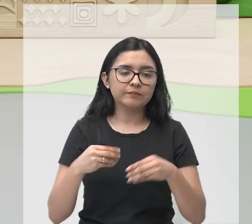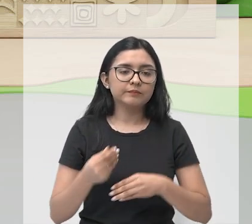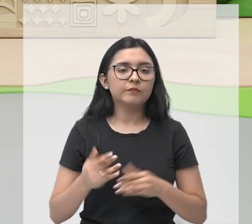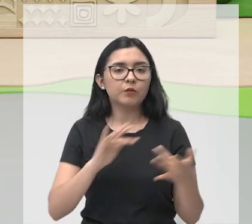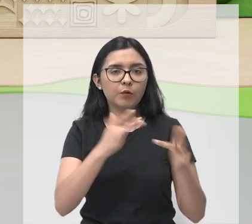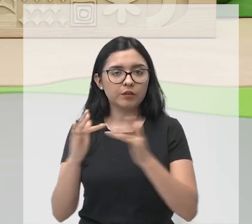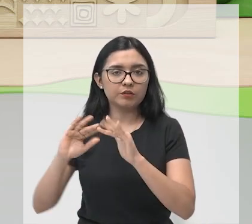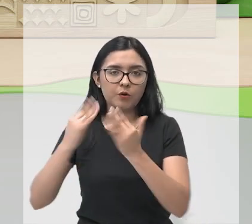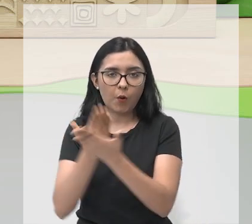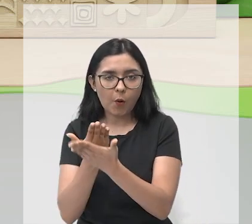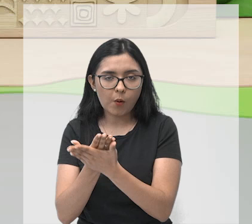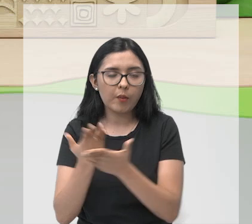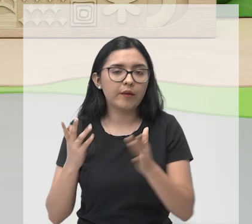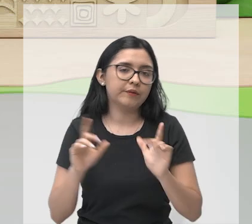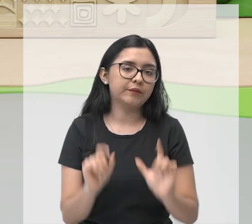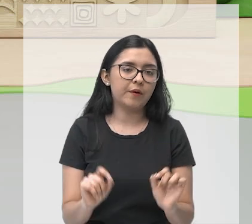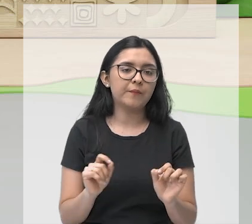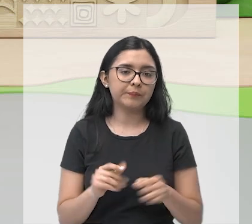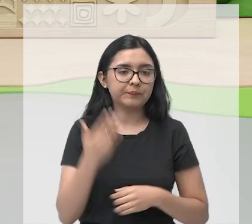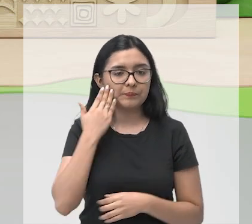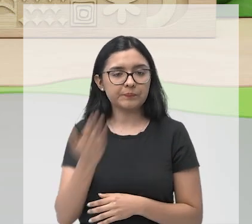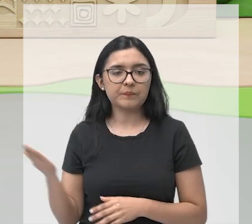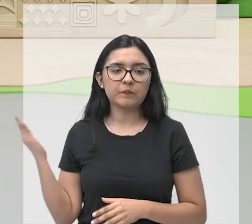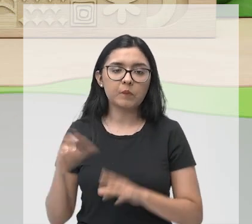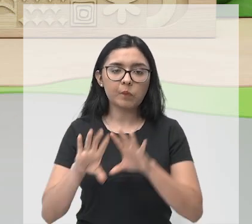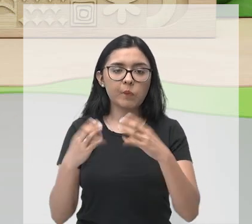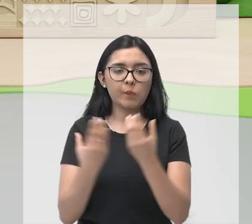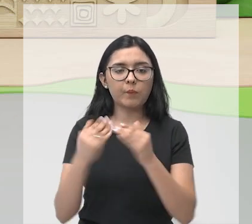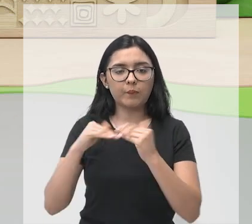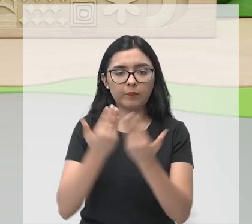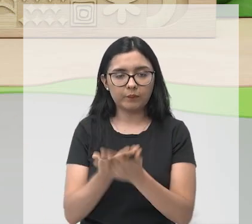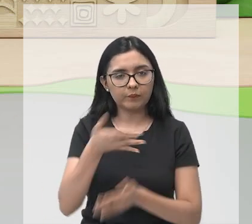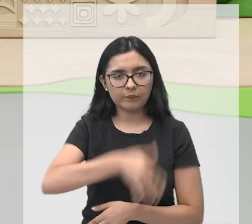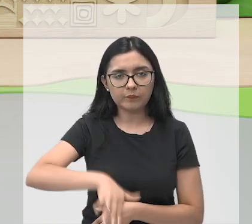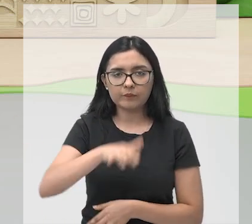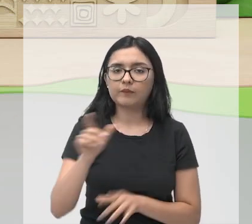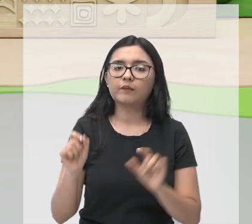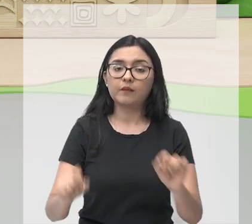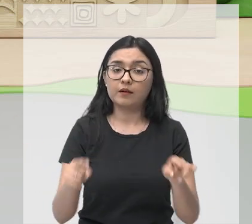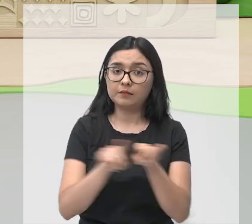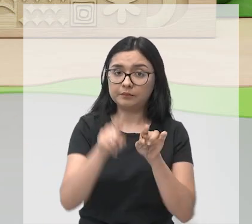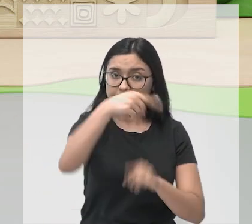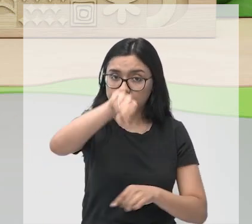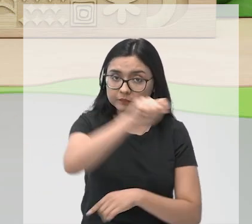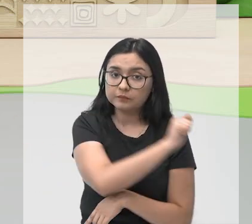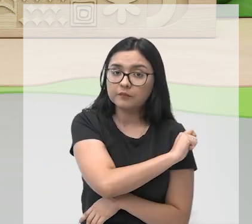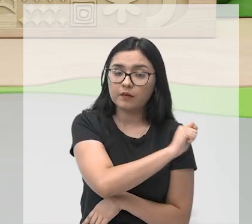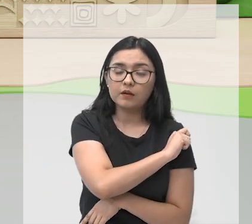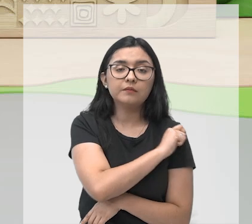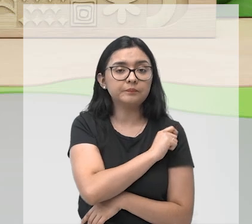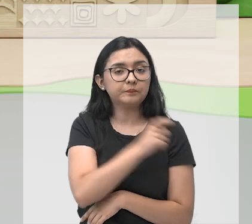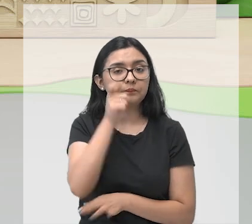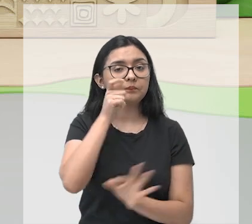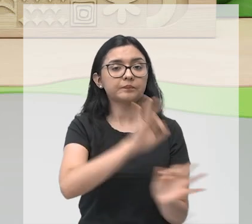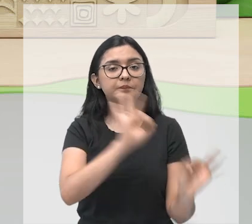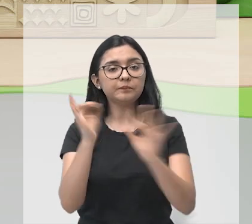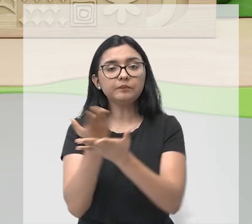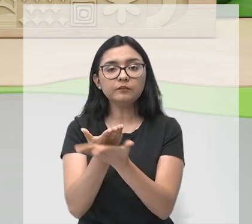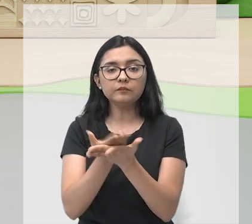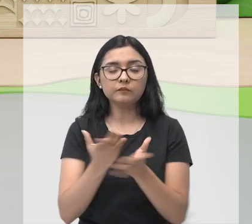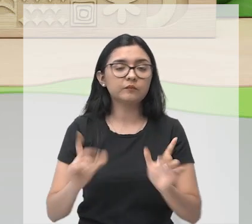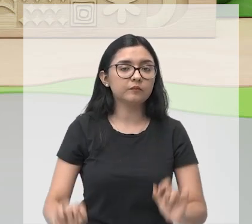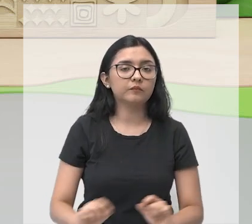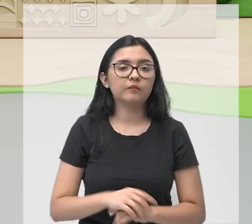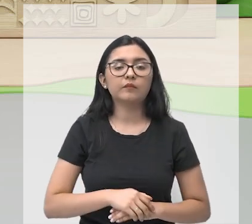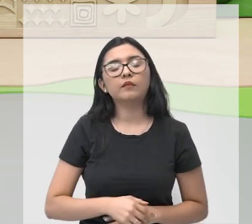Então, o impacto na escola, para a comunidade escolar, de um modo geral, inclusive para você, aluno, que está assistindo aí a nossa